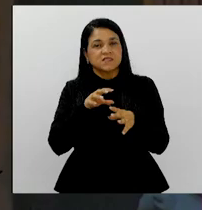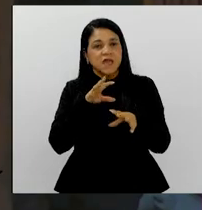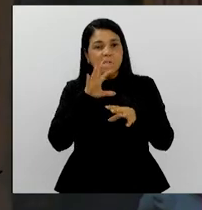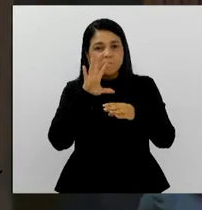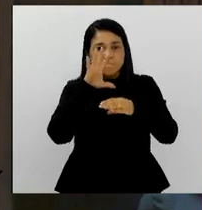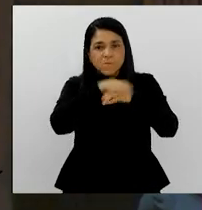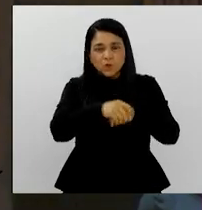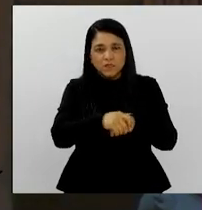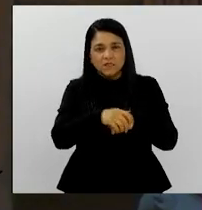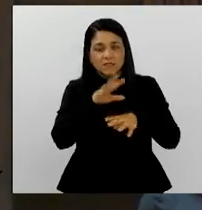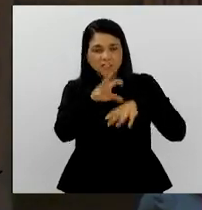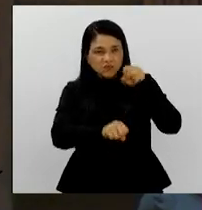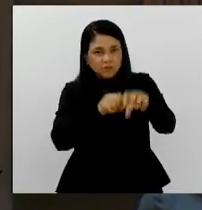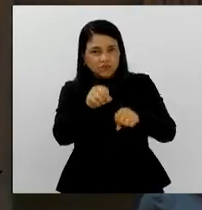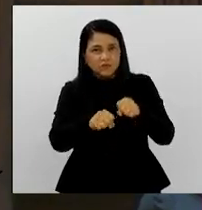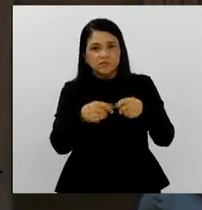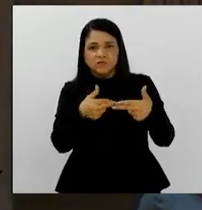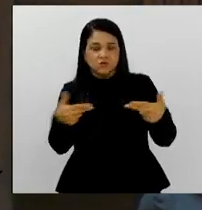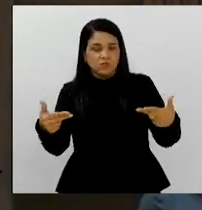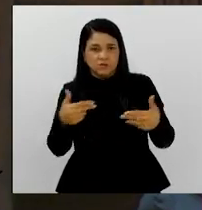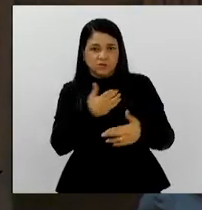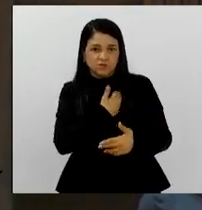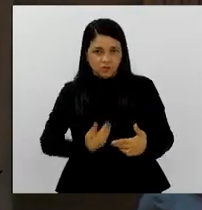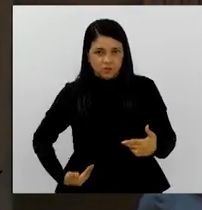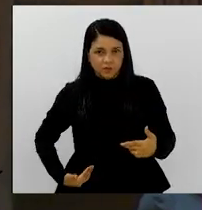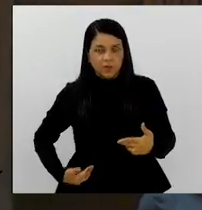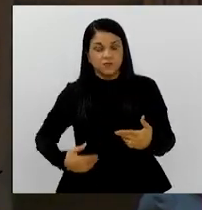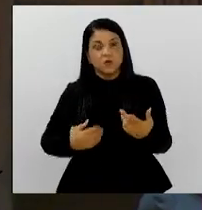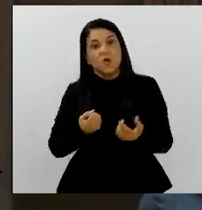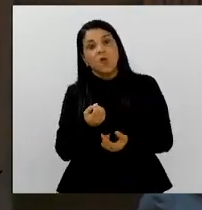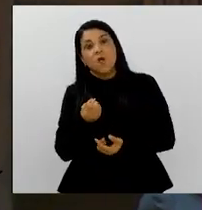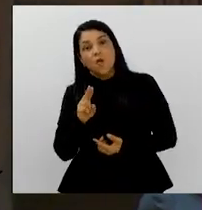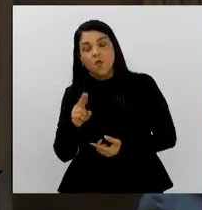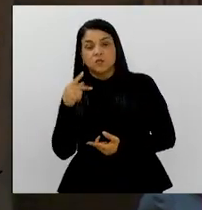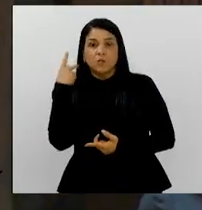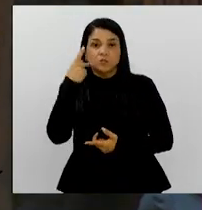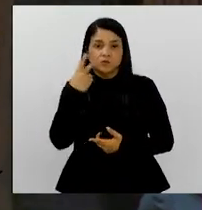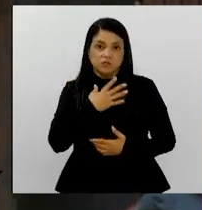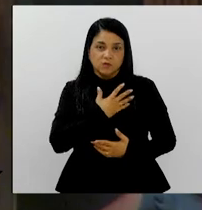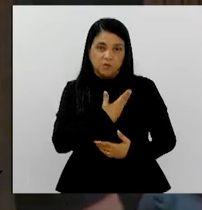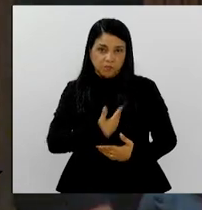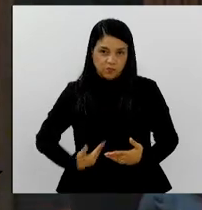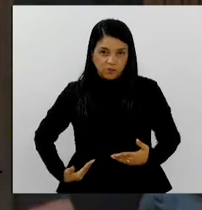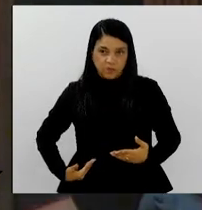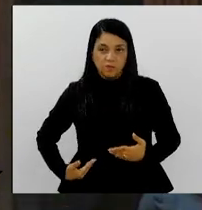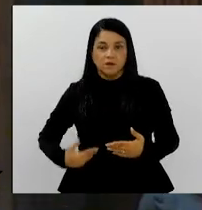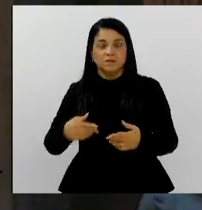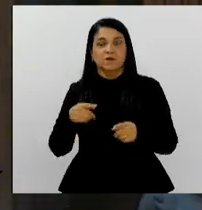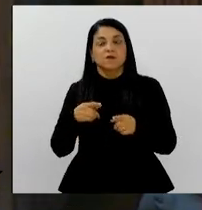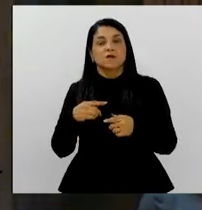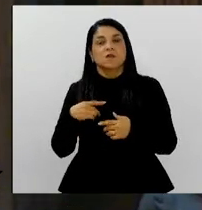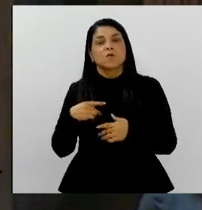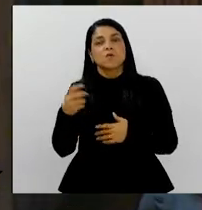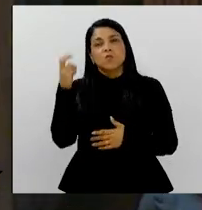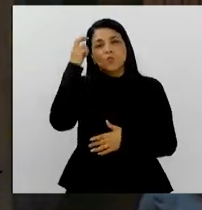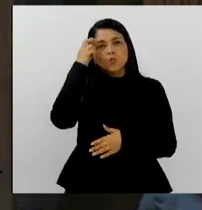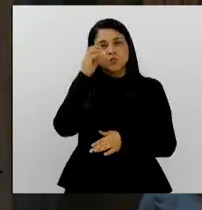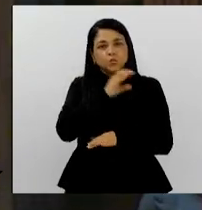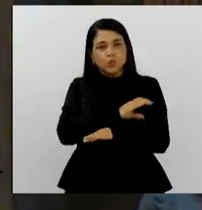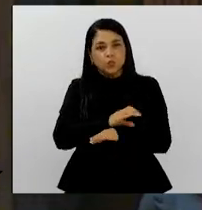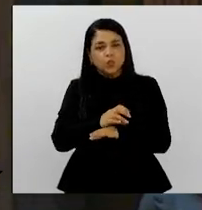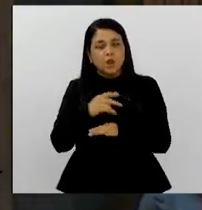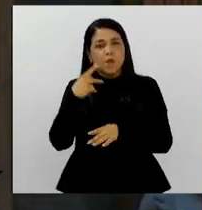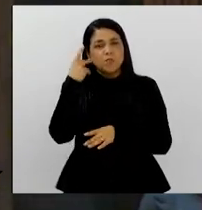os beneficiários das políticas públicas. Uma outra cultura política, Verônica, toma conta